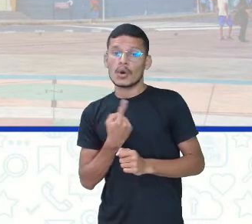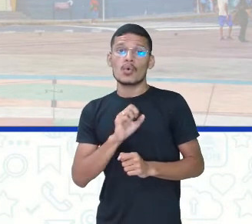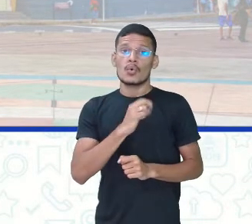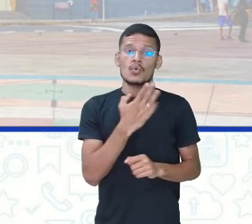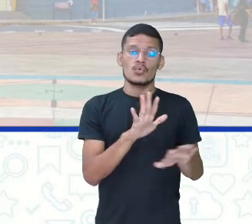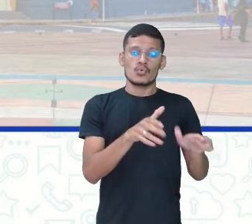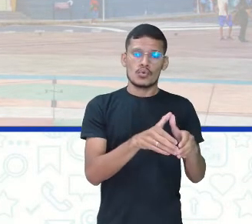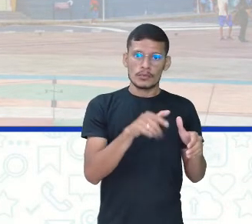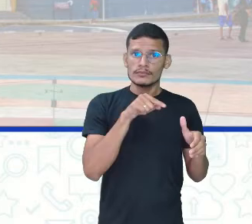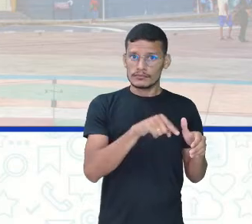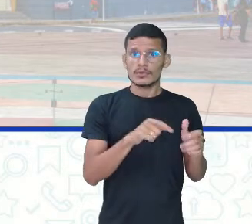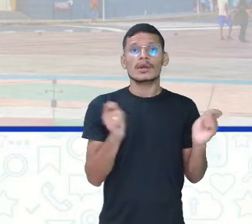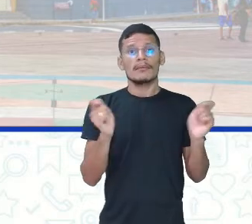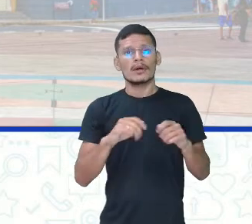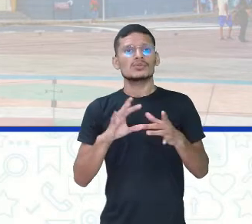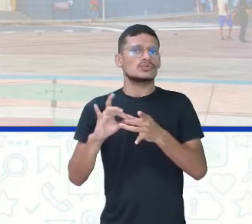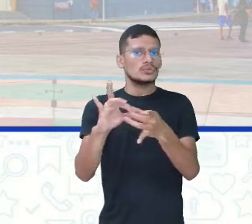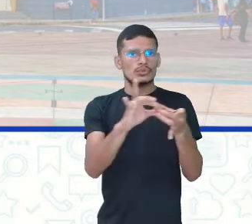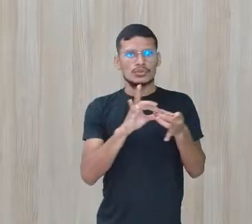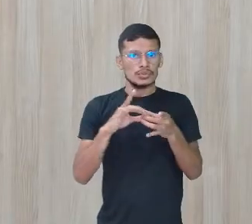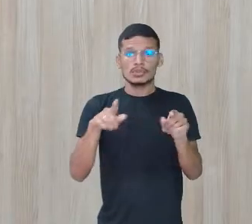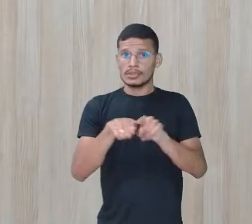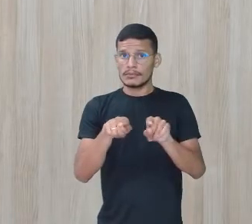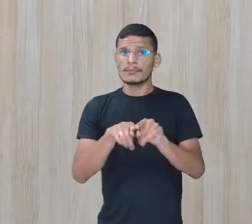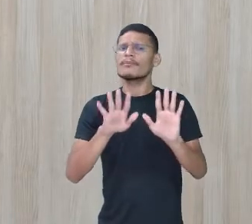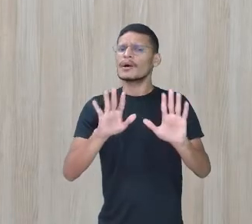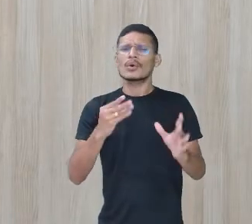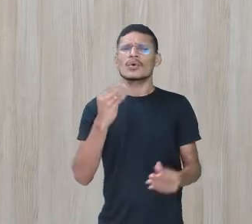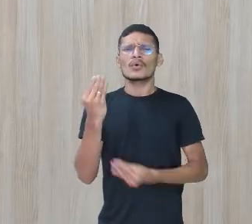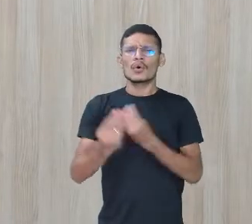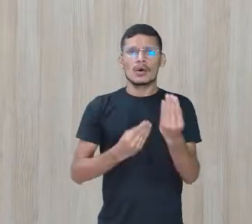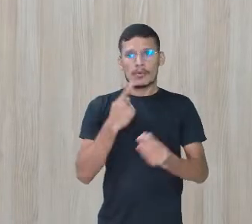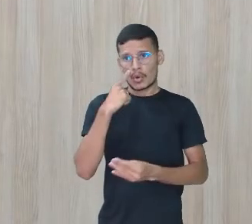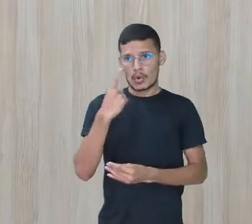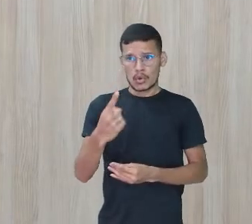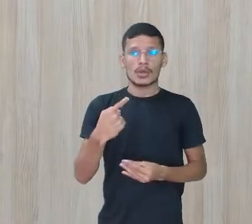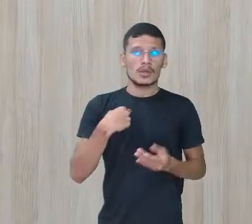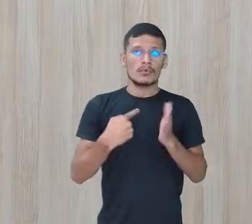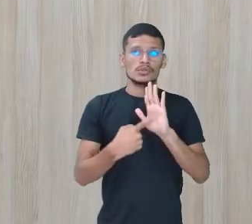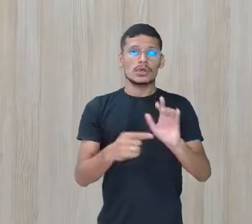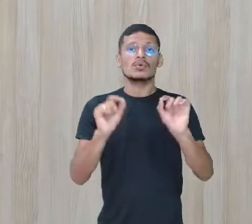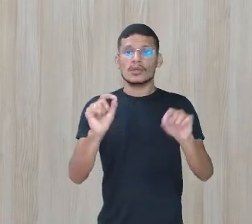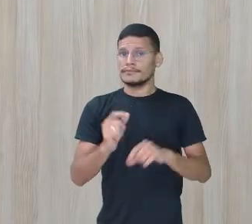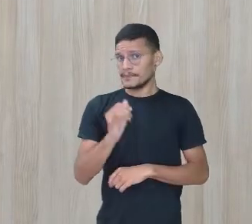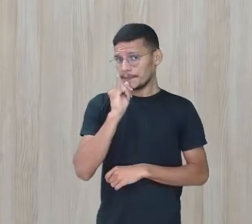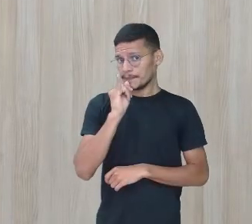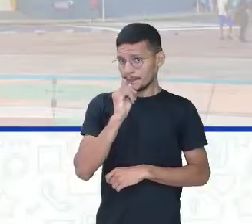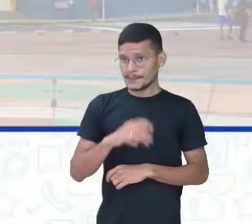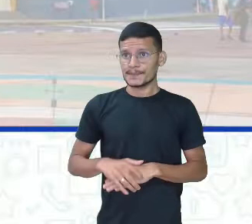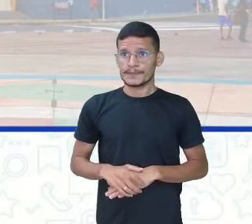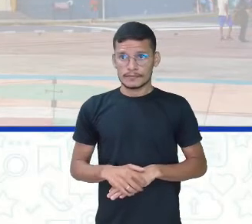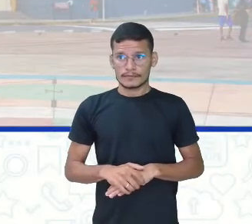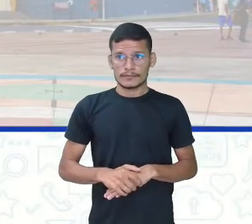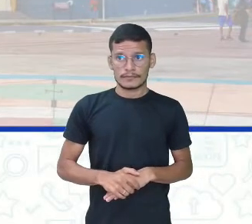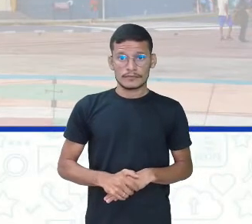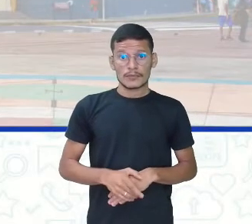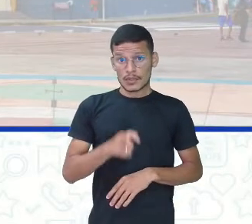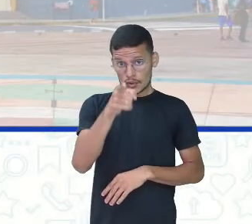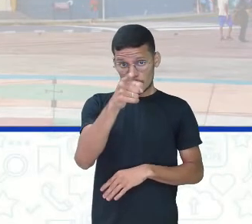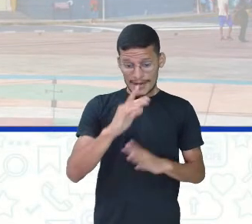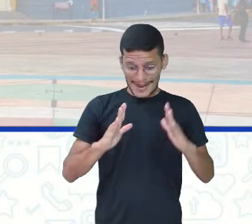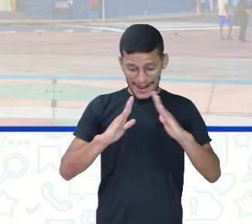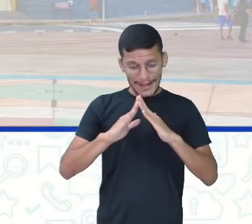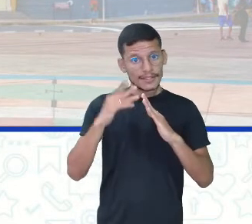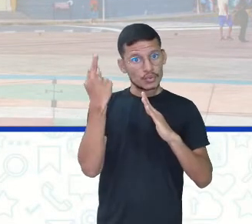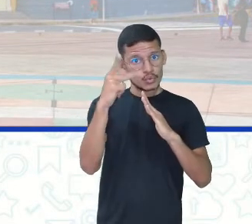específico, ou podem ser coletivos. Mas como assim, né? Então, a gente pode dar exemplos aqui. Por exemplo, vamos lá. A casa onde